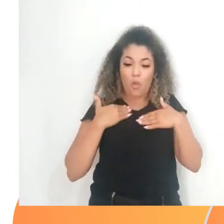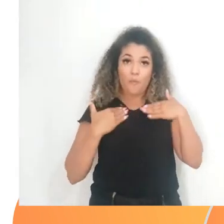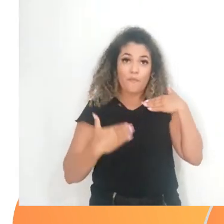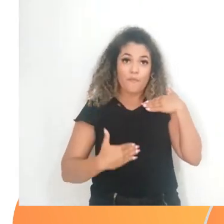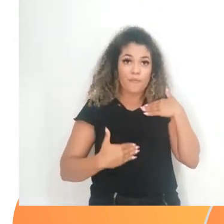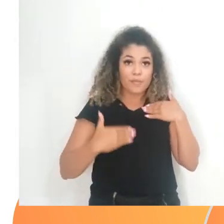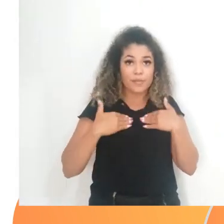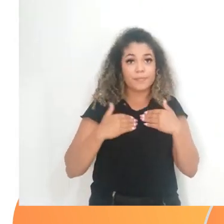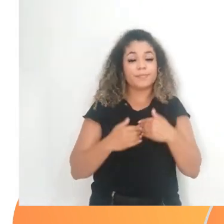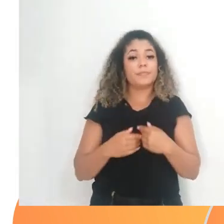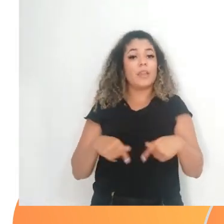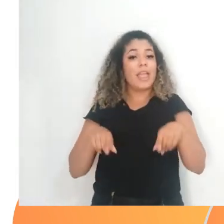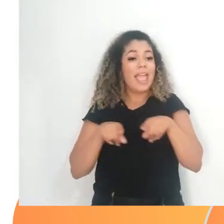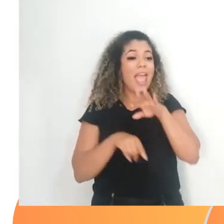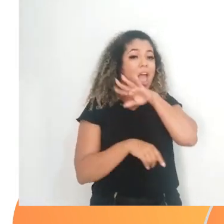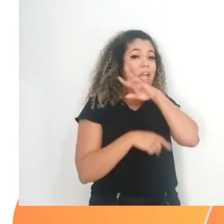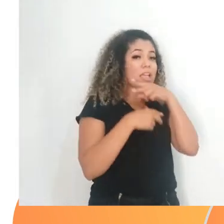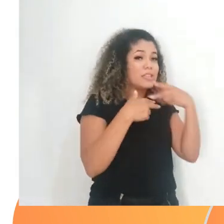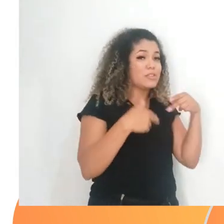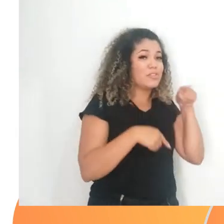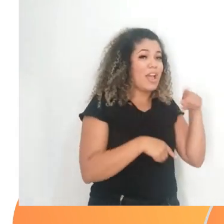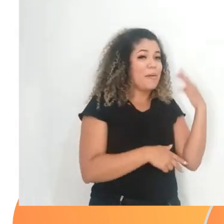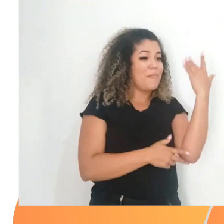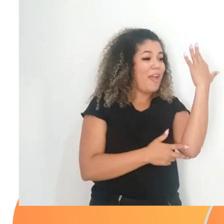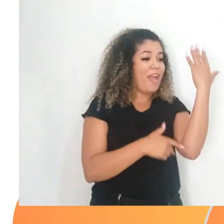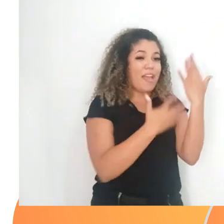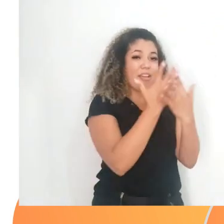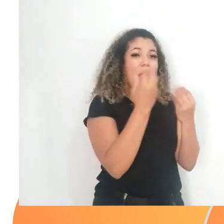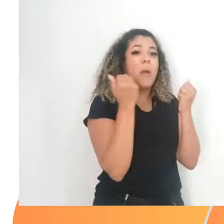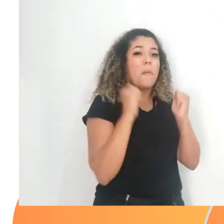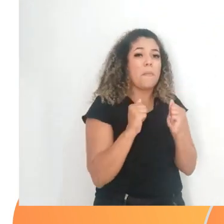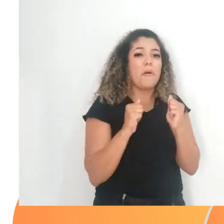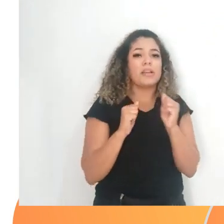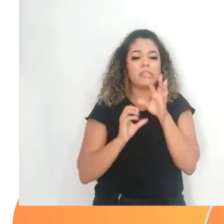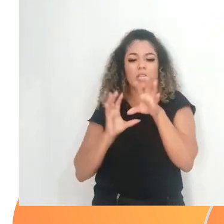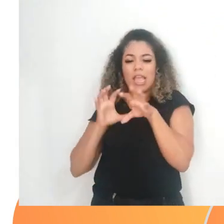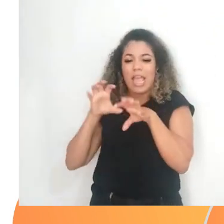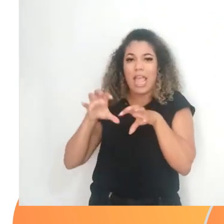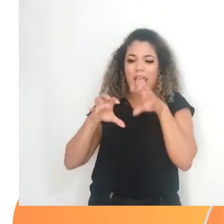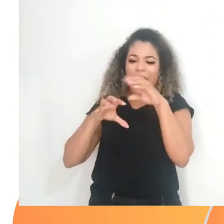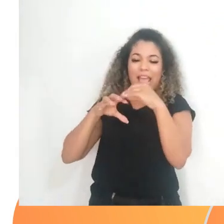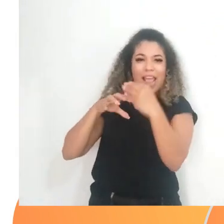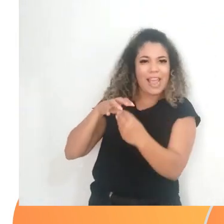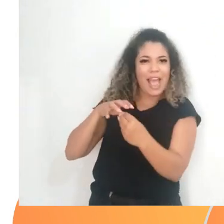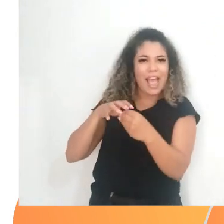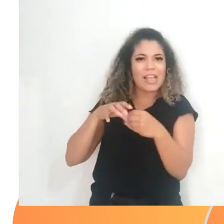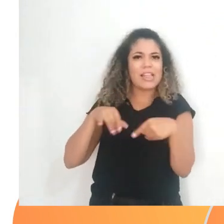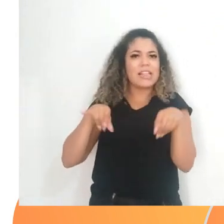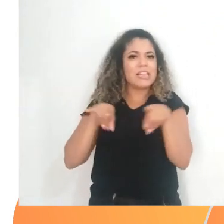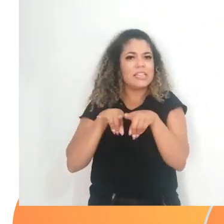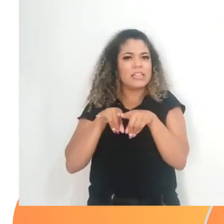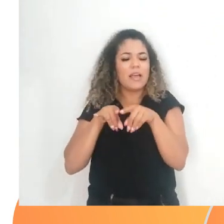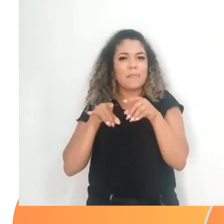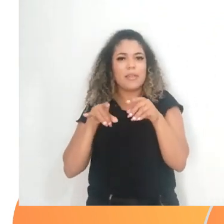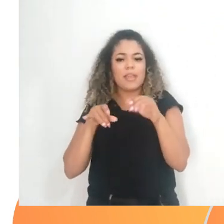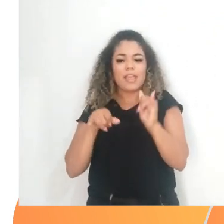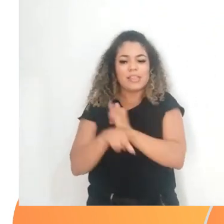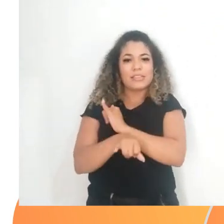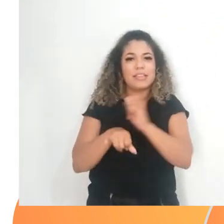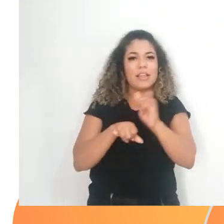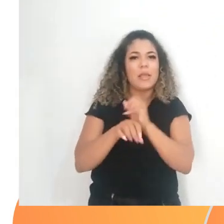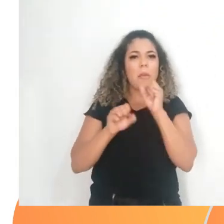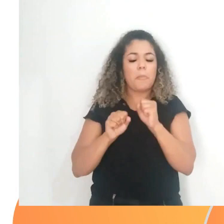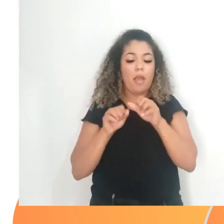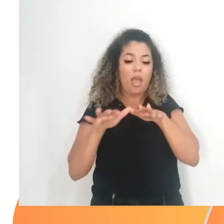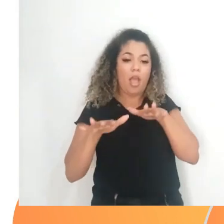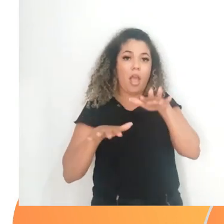físicas. Tanto os animais arbóreos como os robôs podem ter garras, patas ou apêndices especiais para